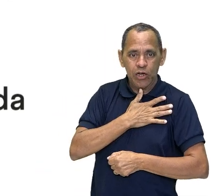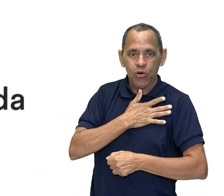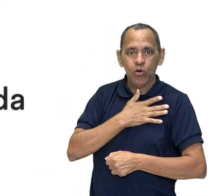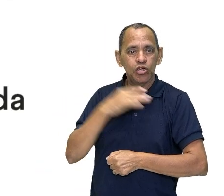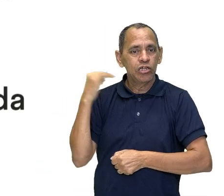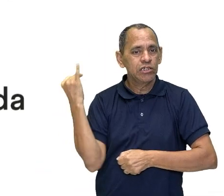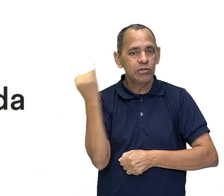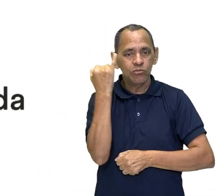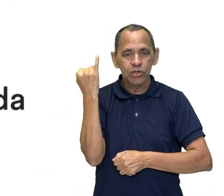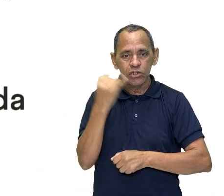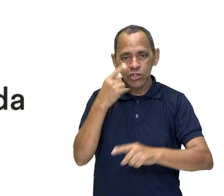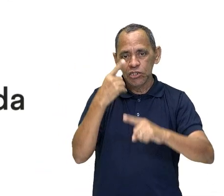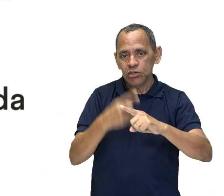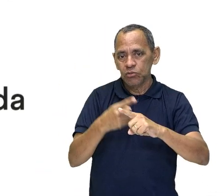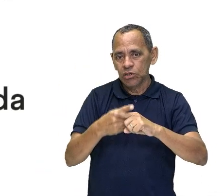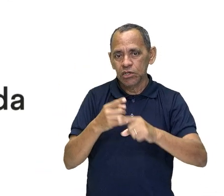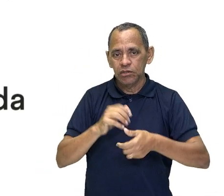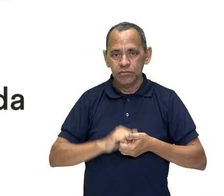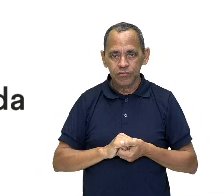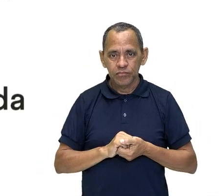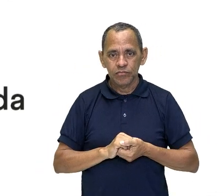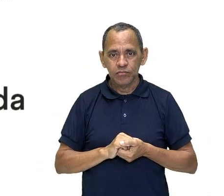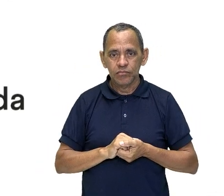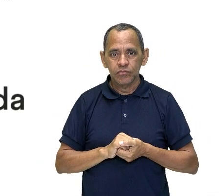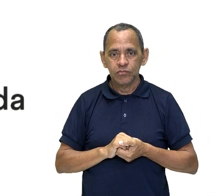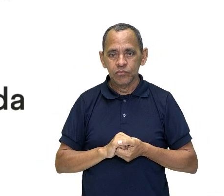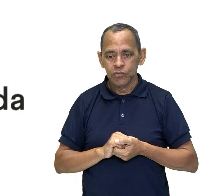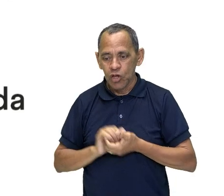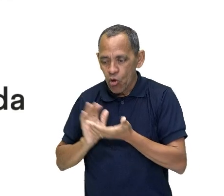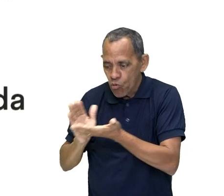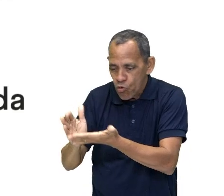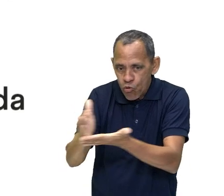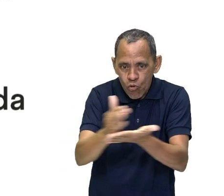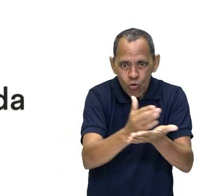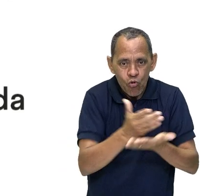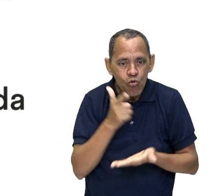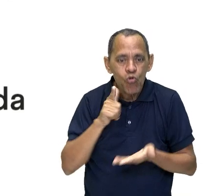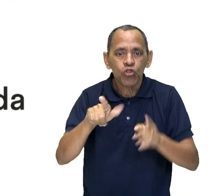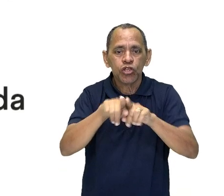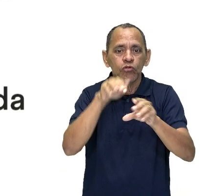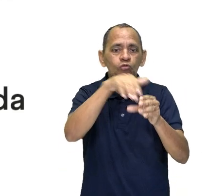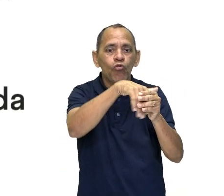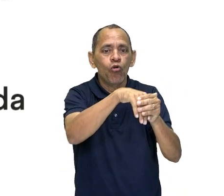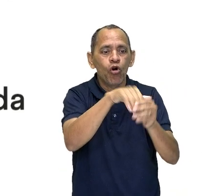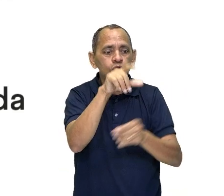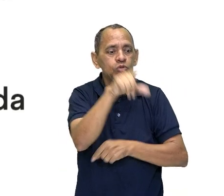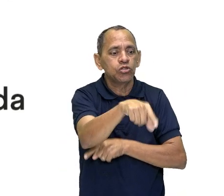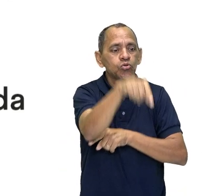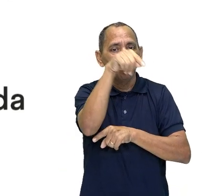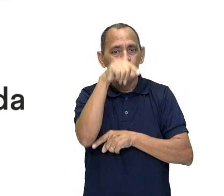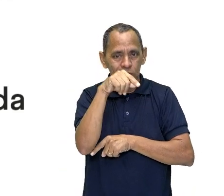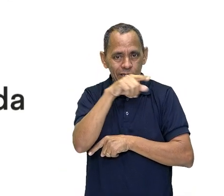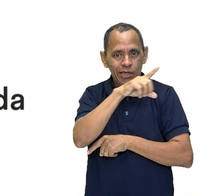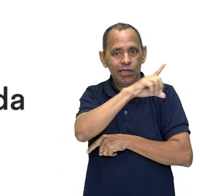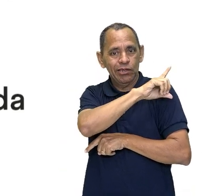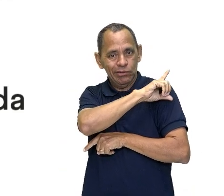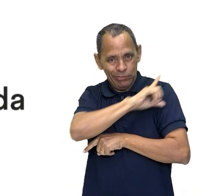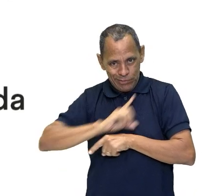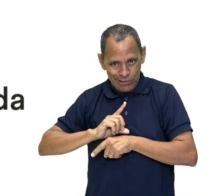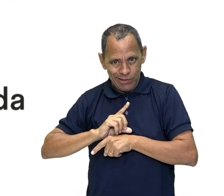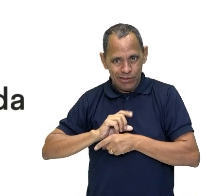essencial, uma vez que todo o arranjo para conquistar votos, para eleger os deputados da oligarquia,